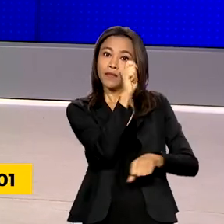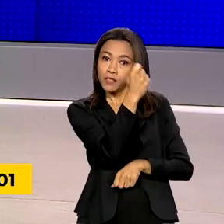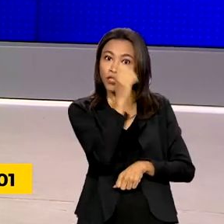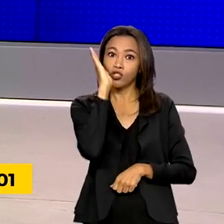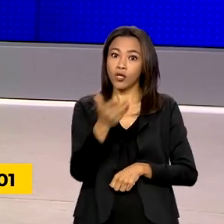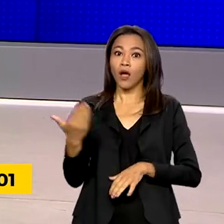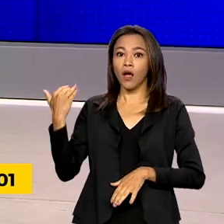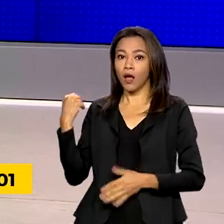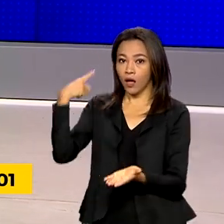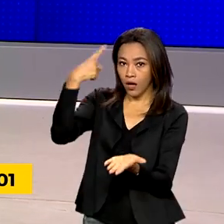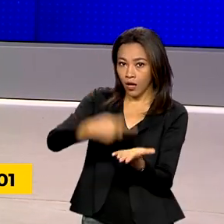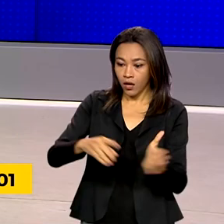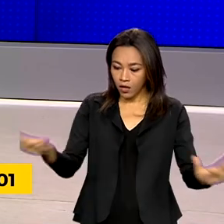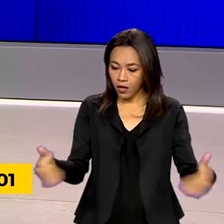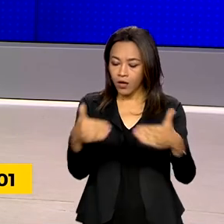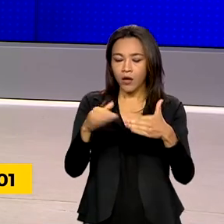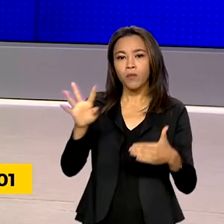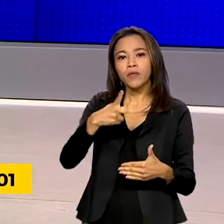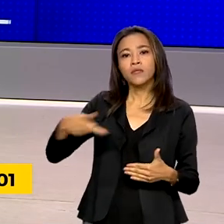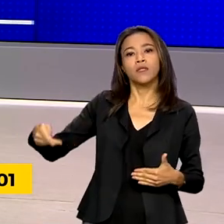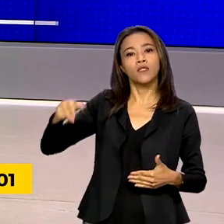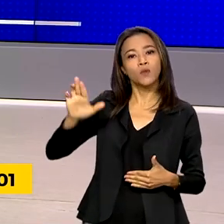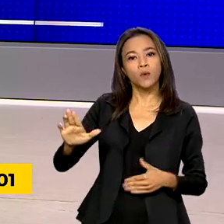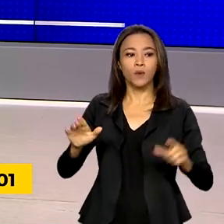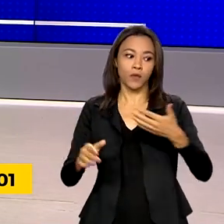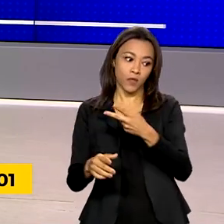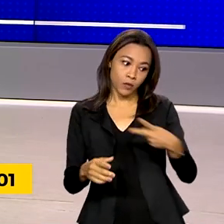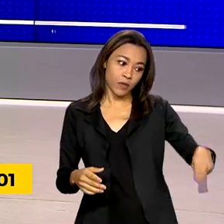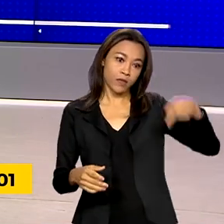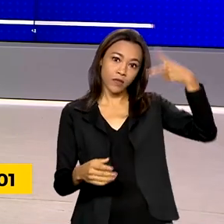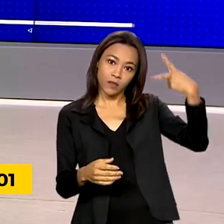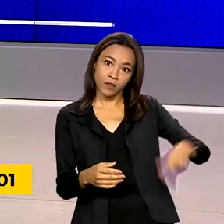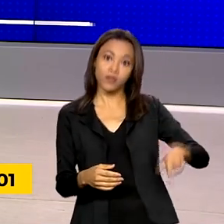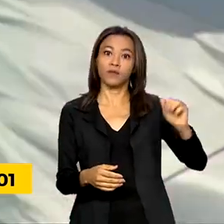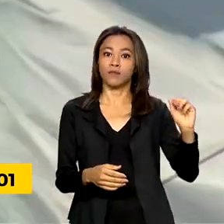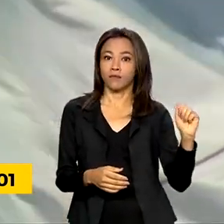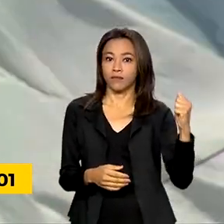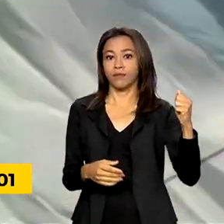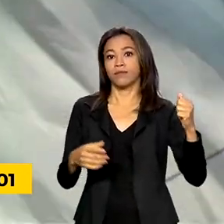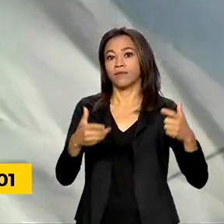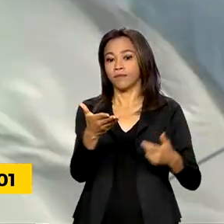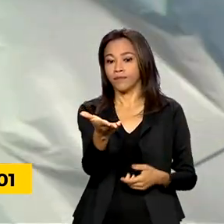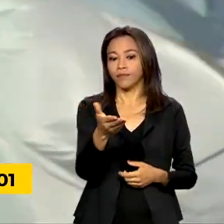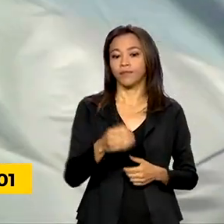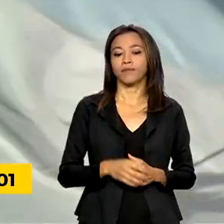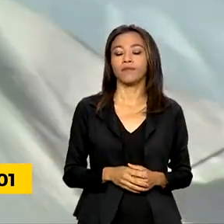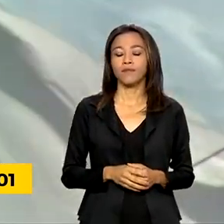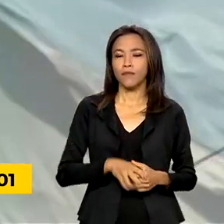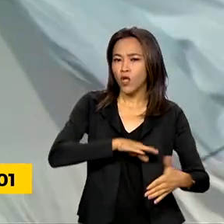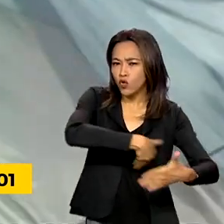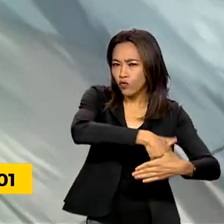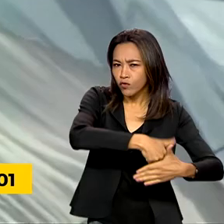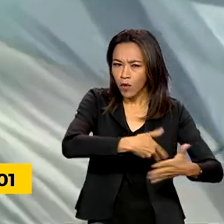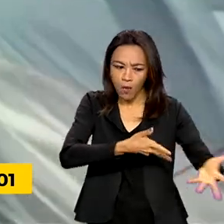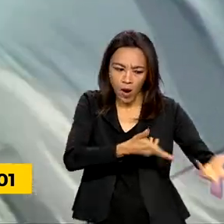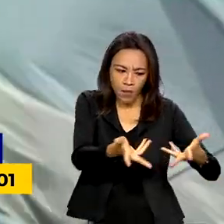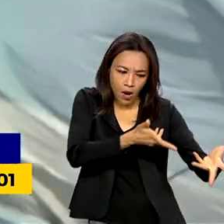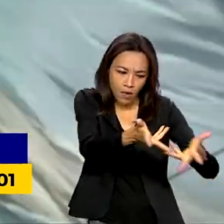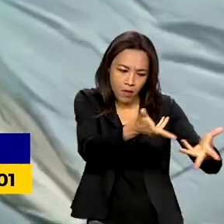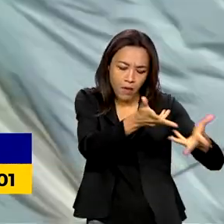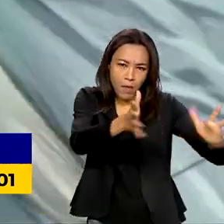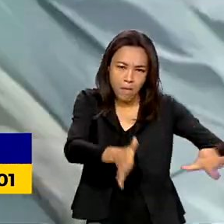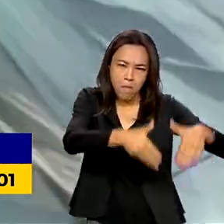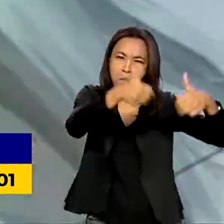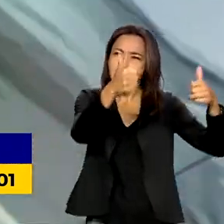entre os presidentes Lula e Alberto Fernandes no Palácio da Alvorada. Se no futebol a Argentina vive um dos